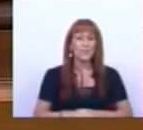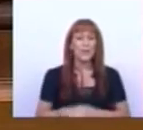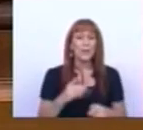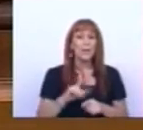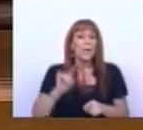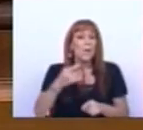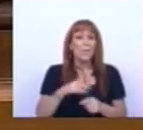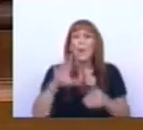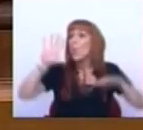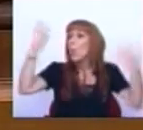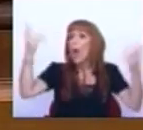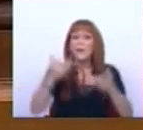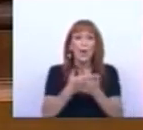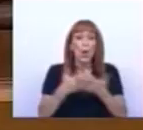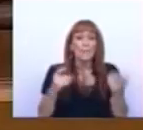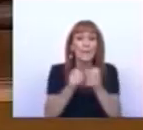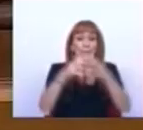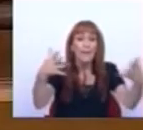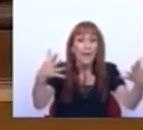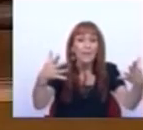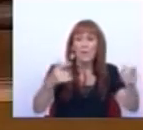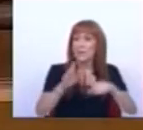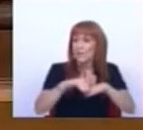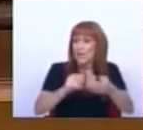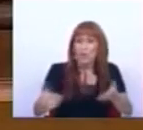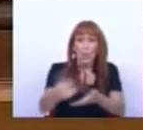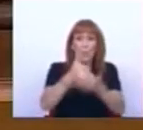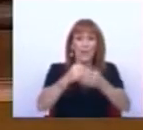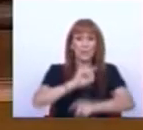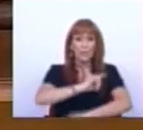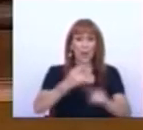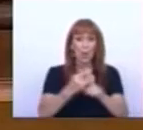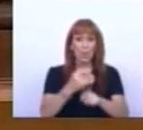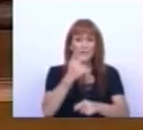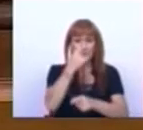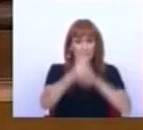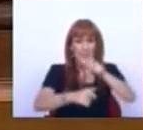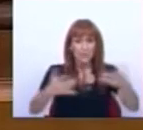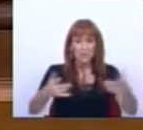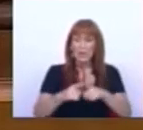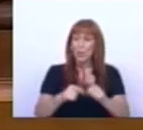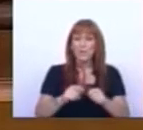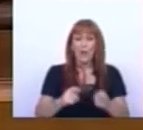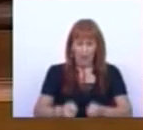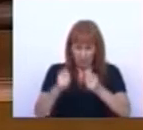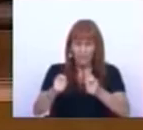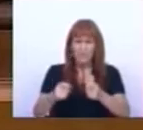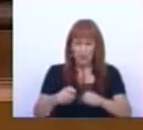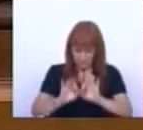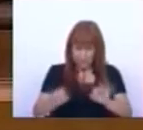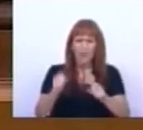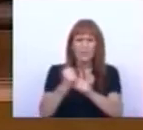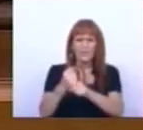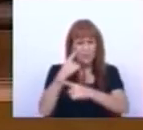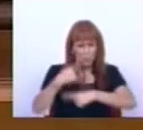Porque se não é quando a economia cresce que se procede à recuperação do poder de compra para as pessoas e se investe a sério nos